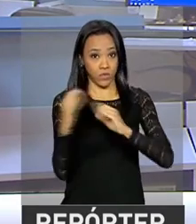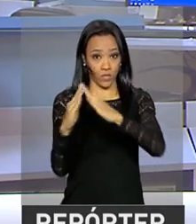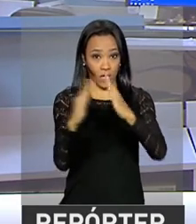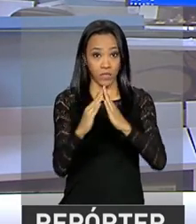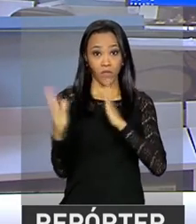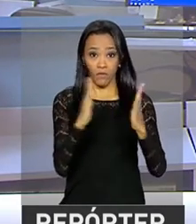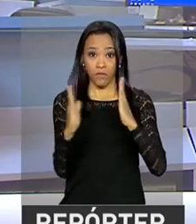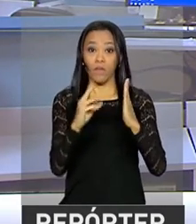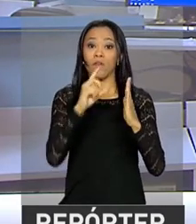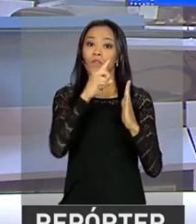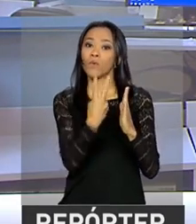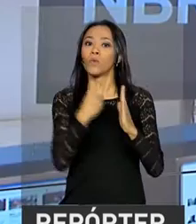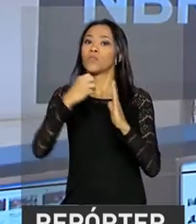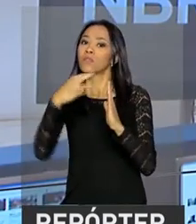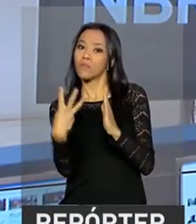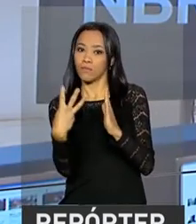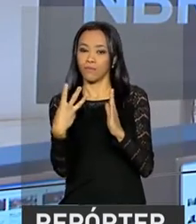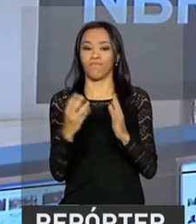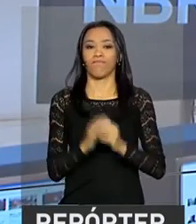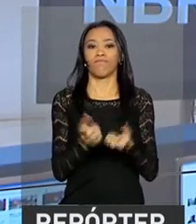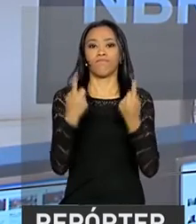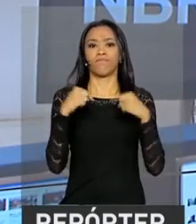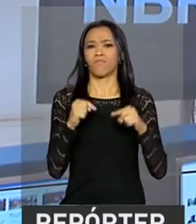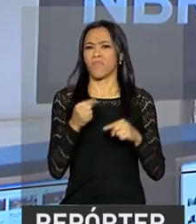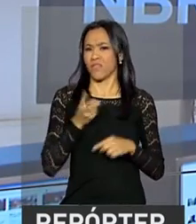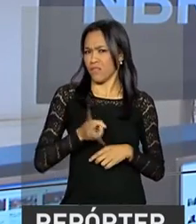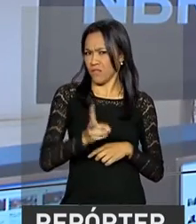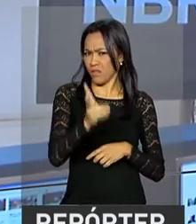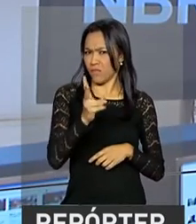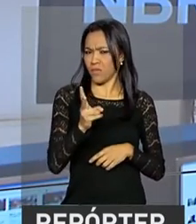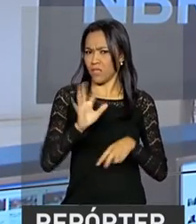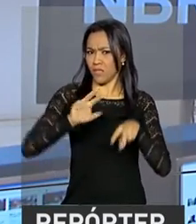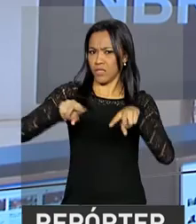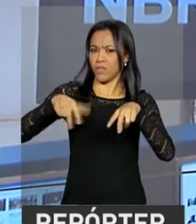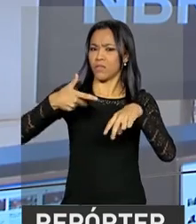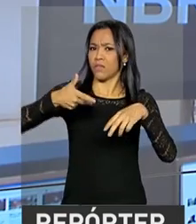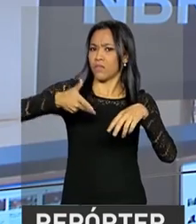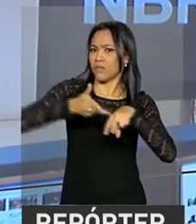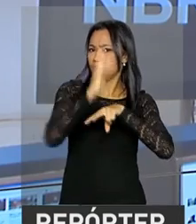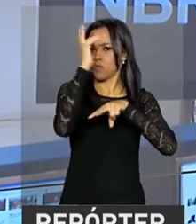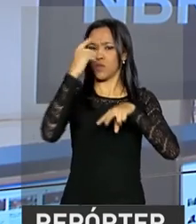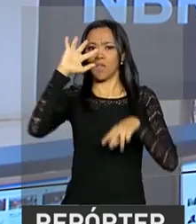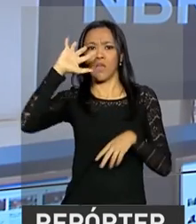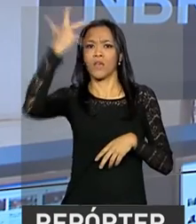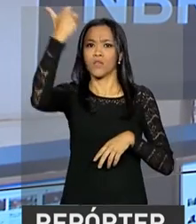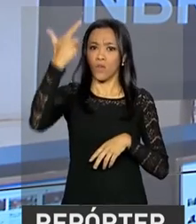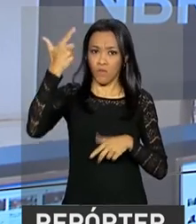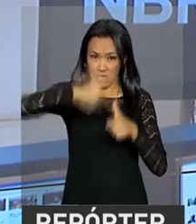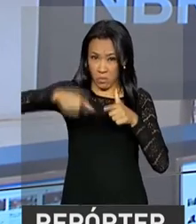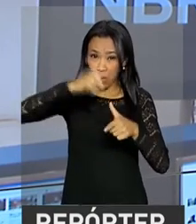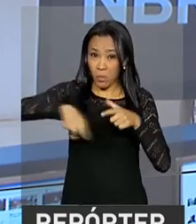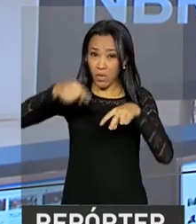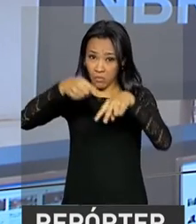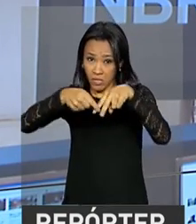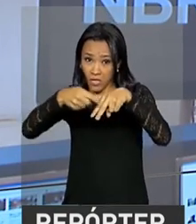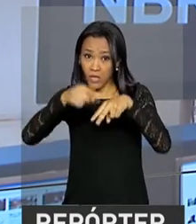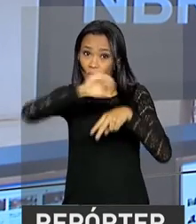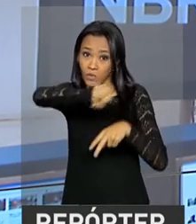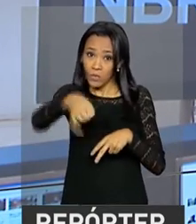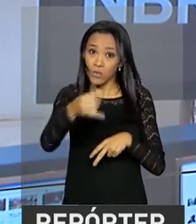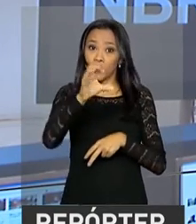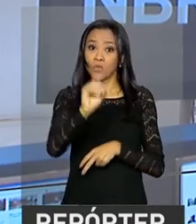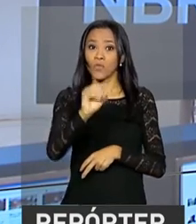2 e 3 e olha nem sempre cirurgia é o melhor remédio para quem tem problema nos joelhos para